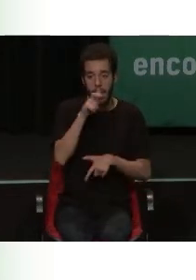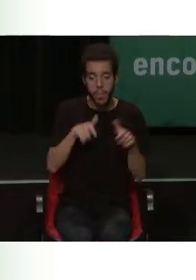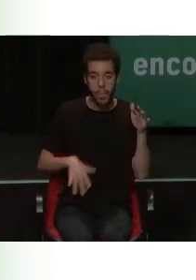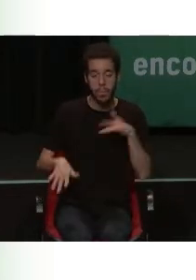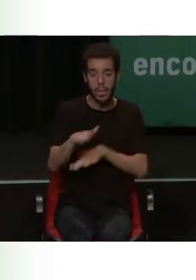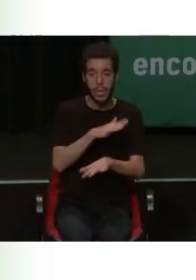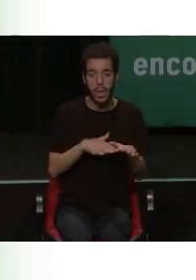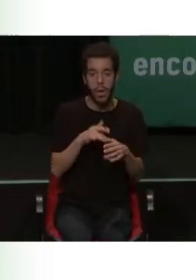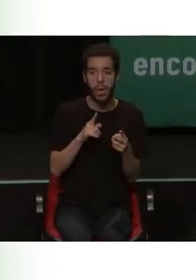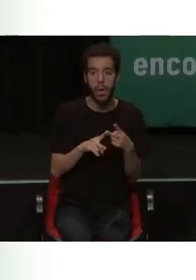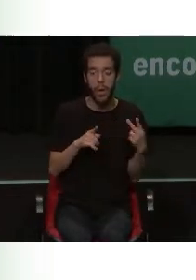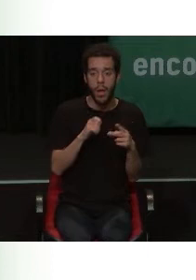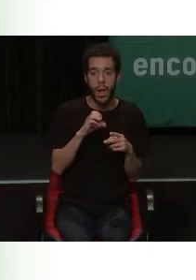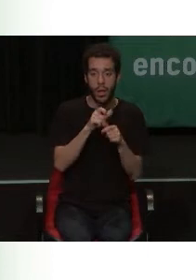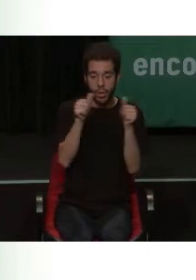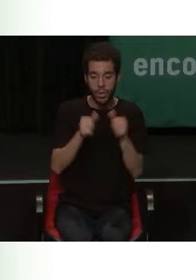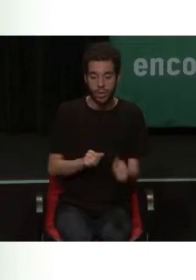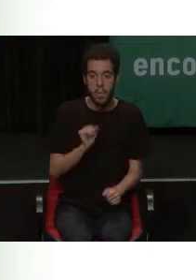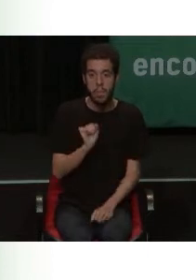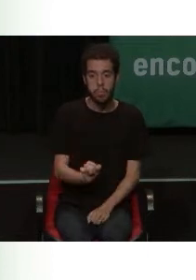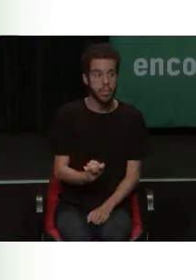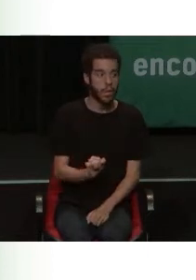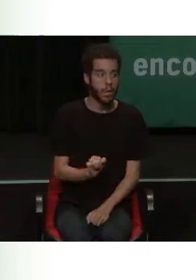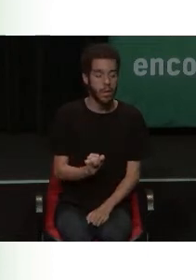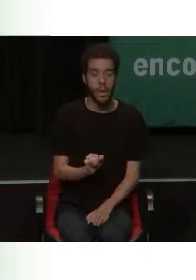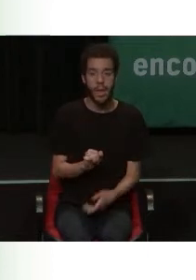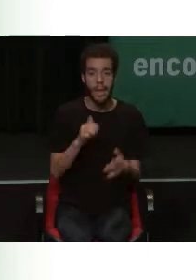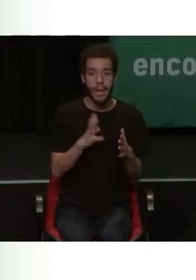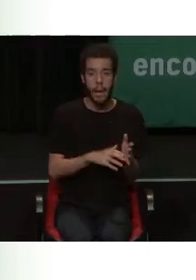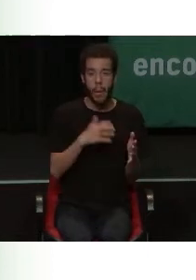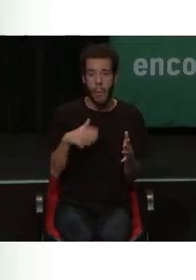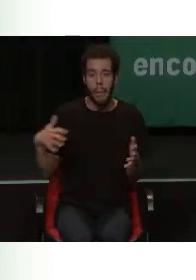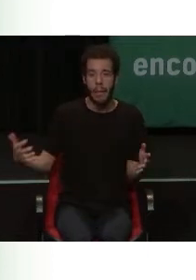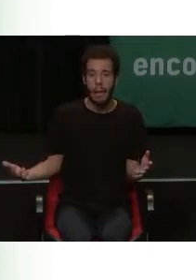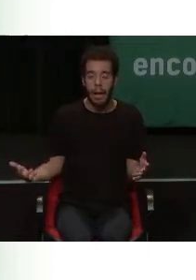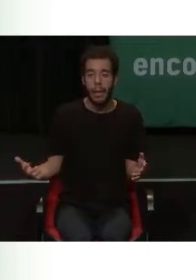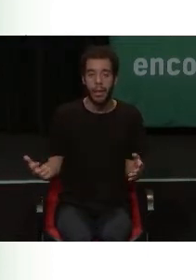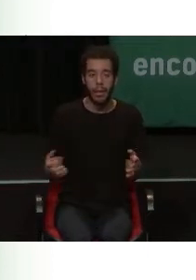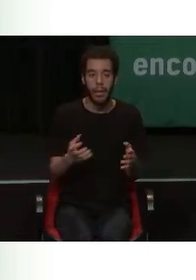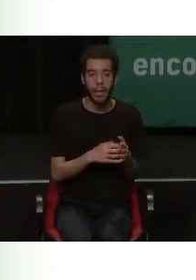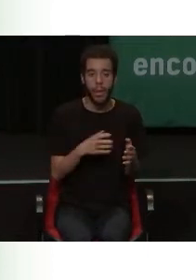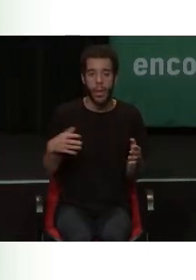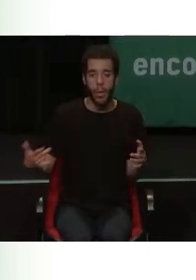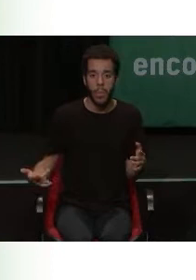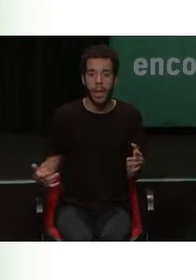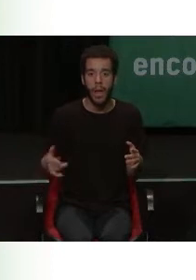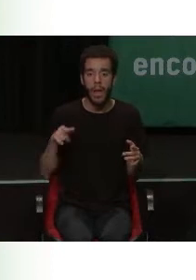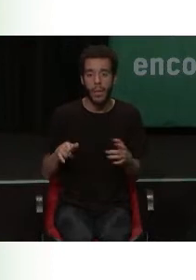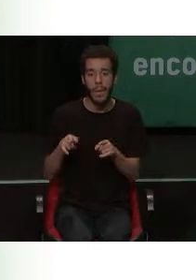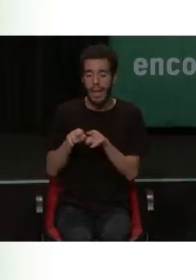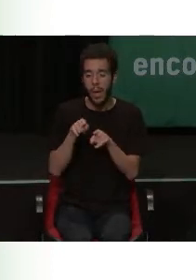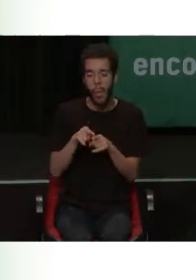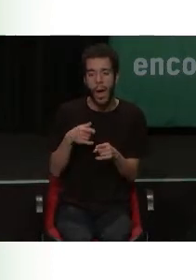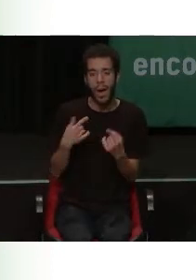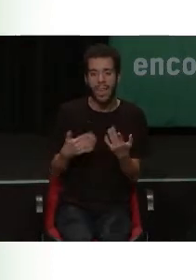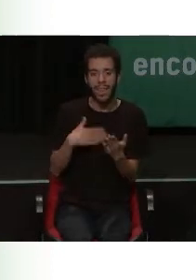enfim, ecossistema é que está a ser o mais complicado em termos de existência de resistência e que a